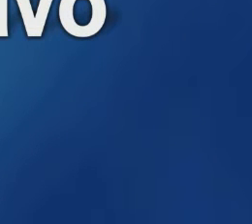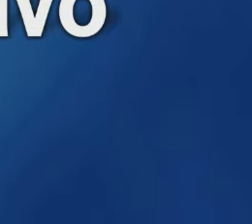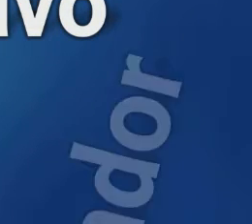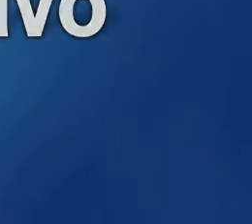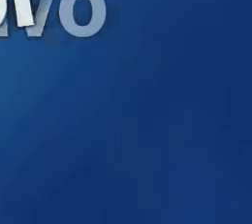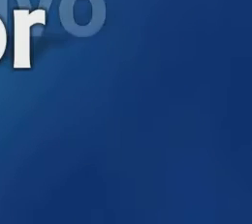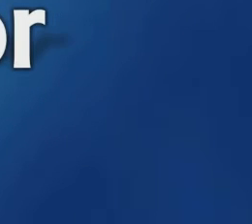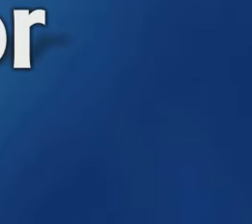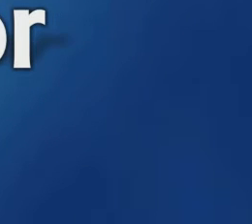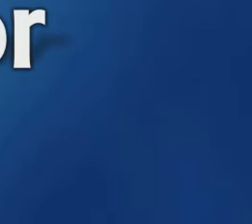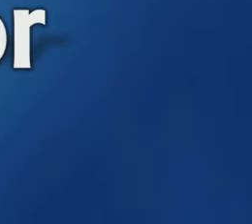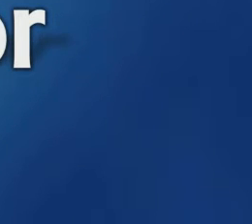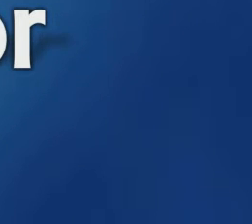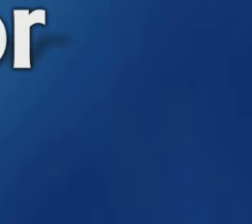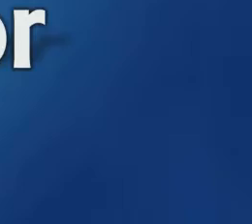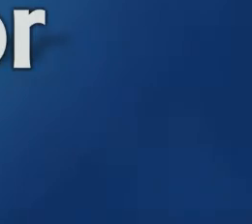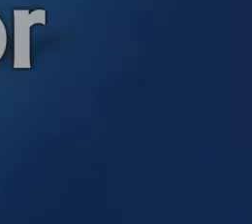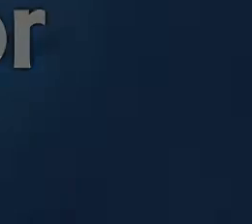Música